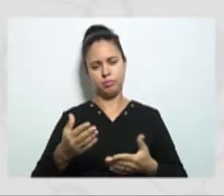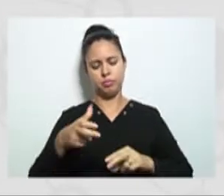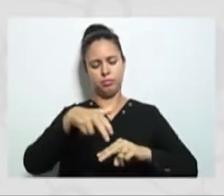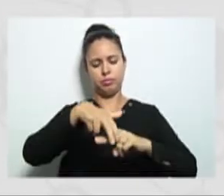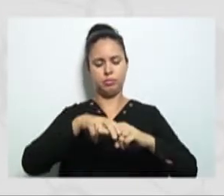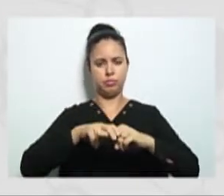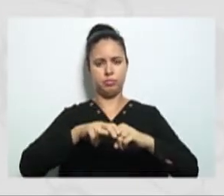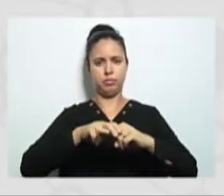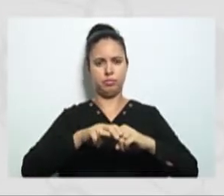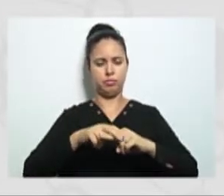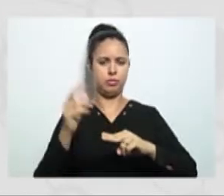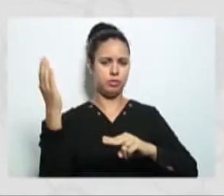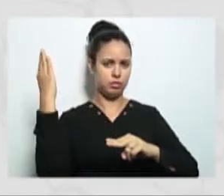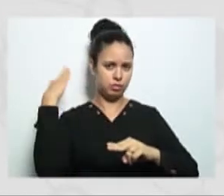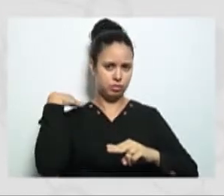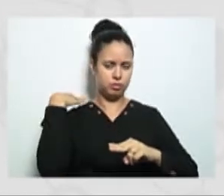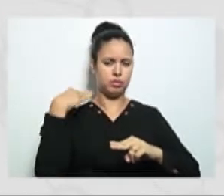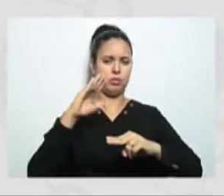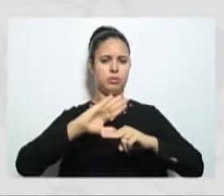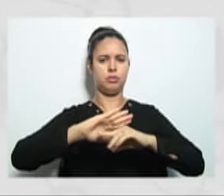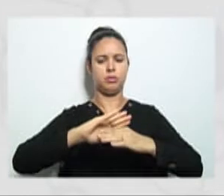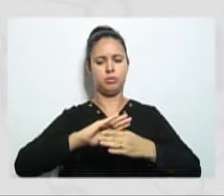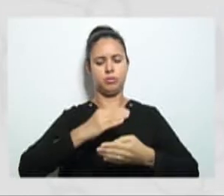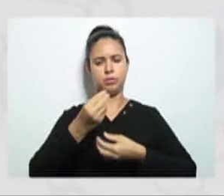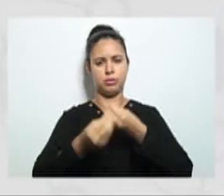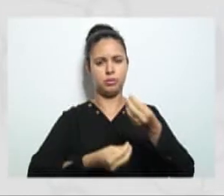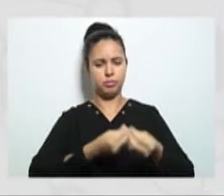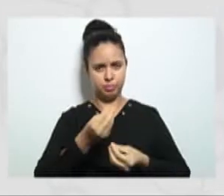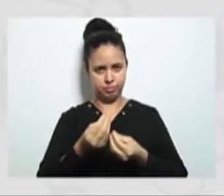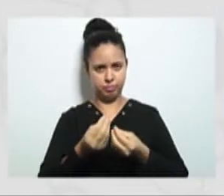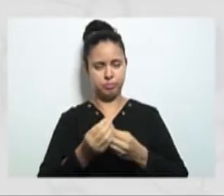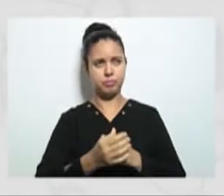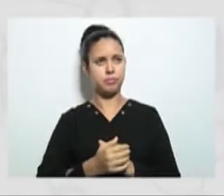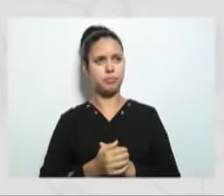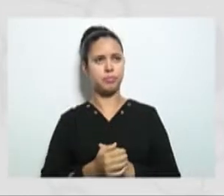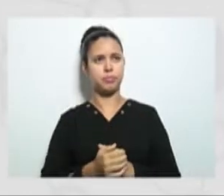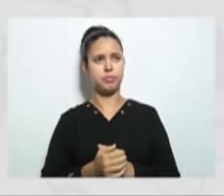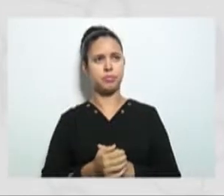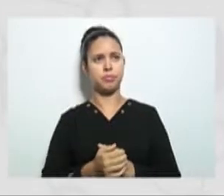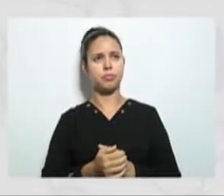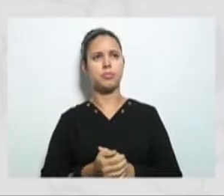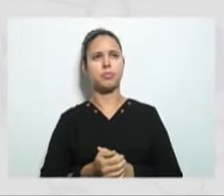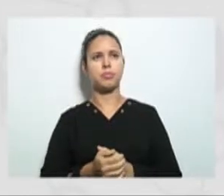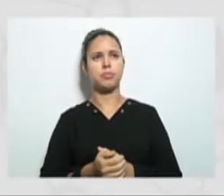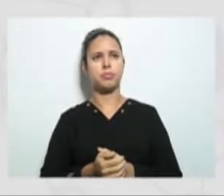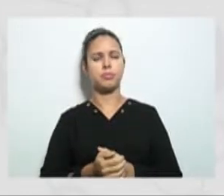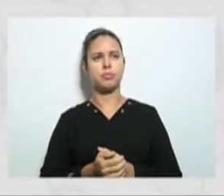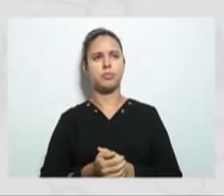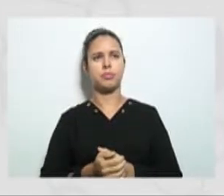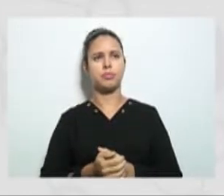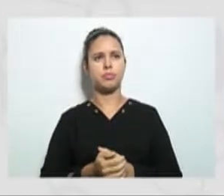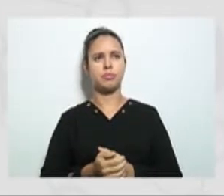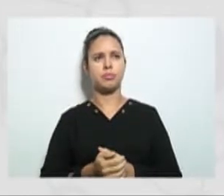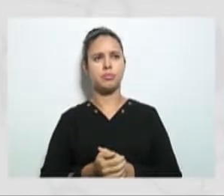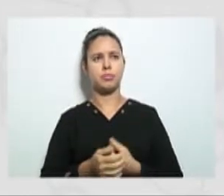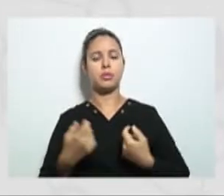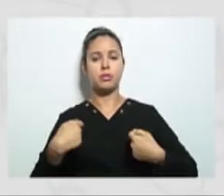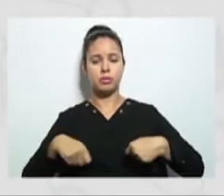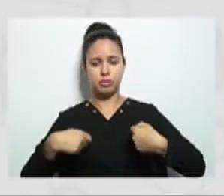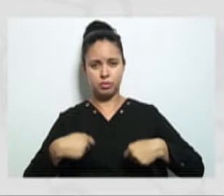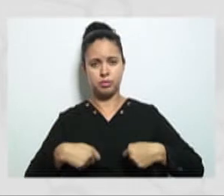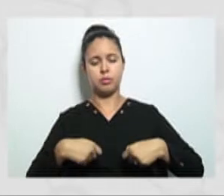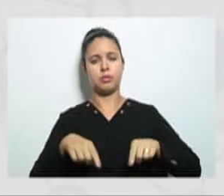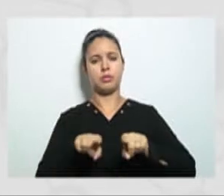não sei como que vocês conhecem, para estar utilizando o computador, tá? E aqui, ó, tão importante quanto o apoio para as costas, um